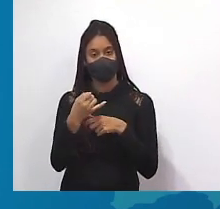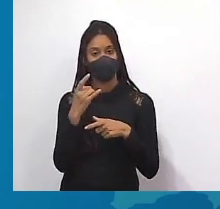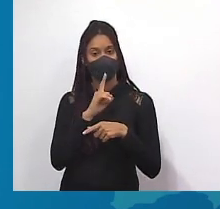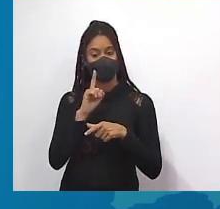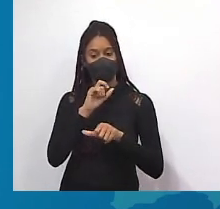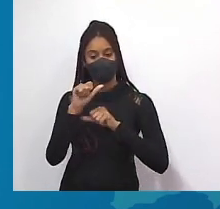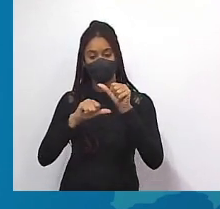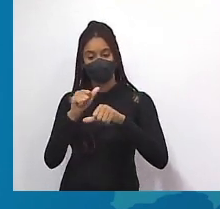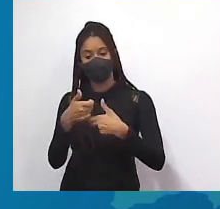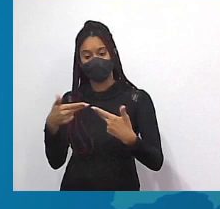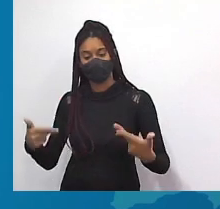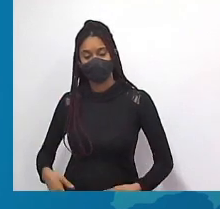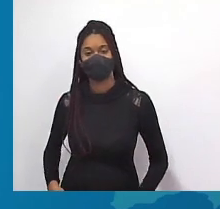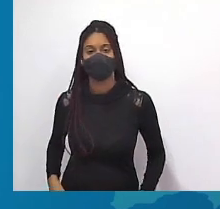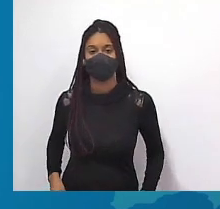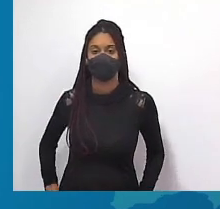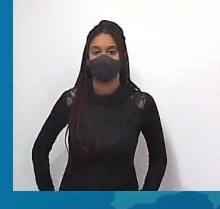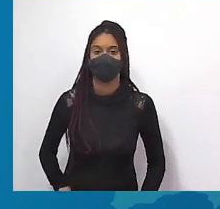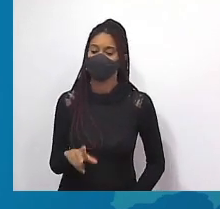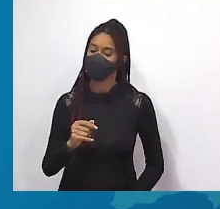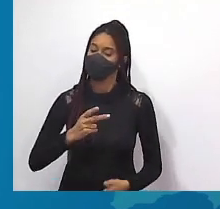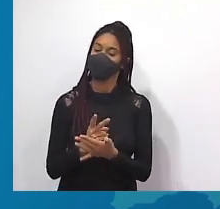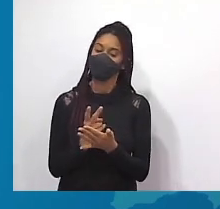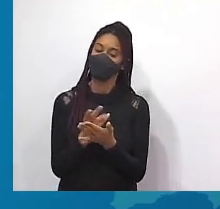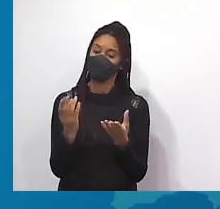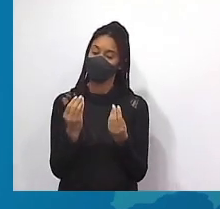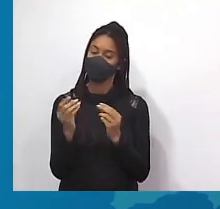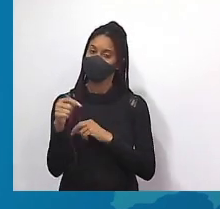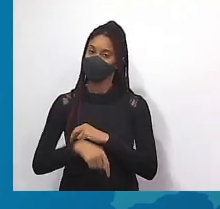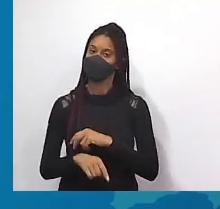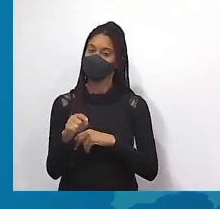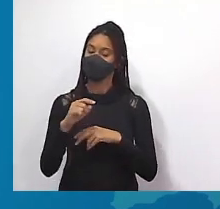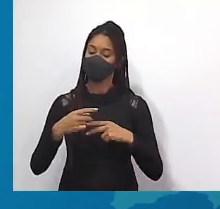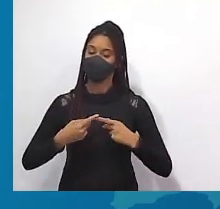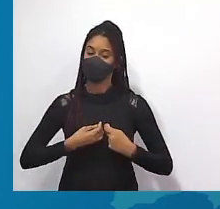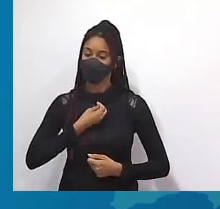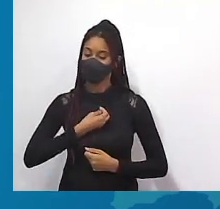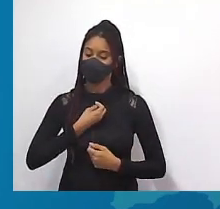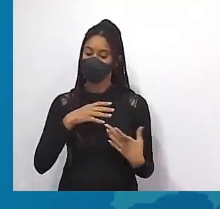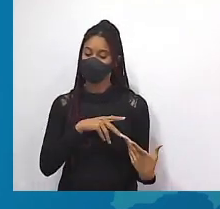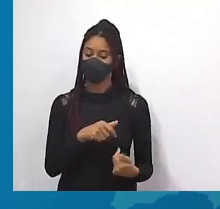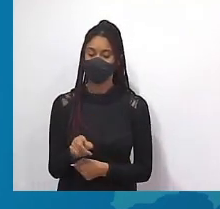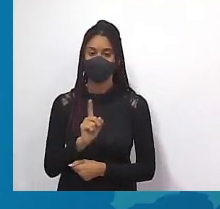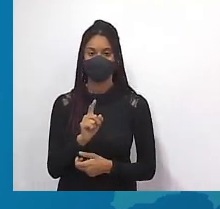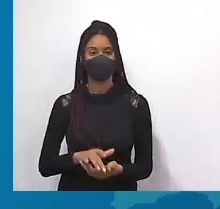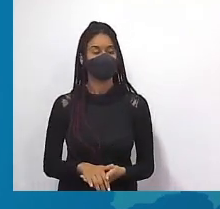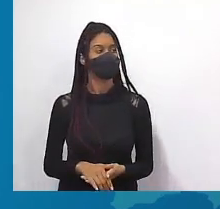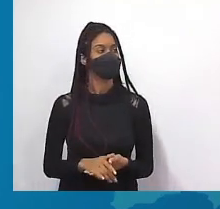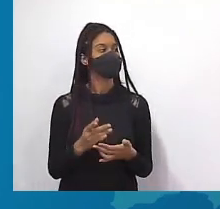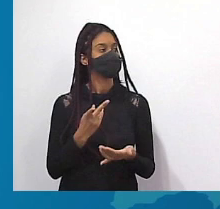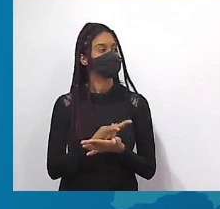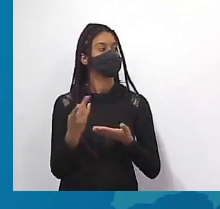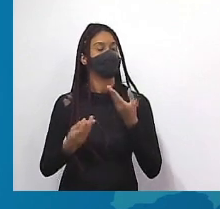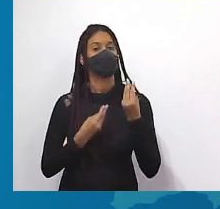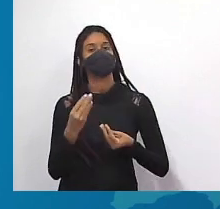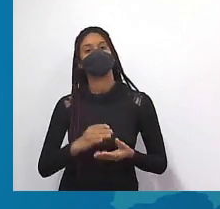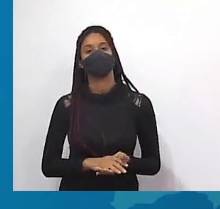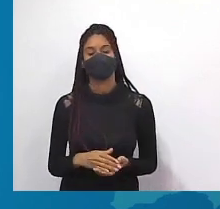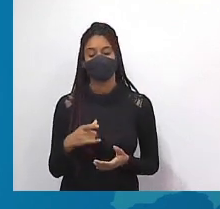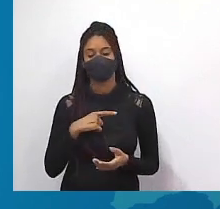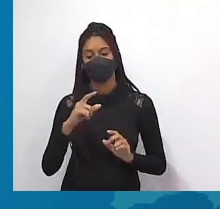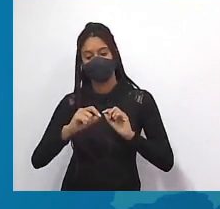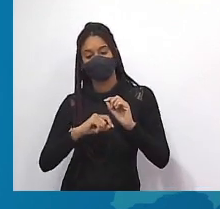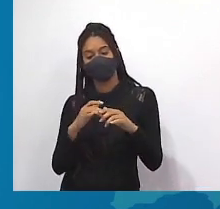mudar essa atitude, não durará muito a nossa existência nesse planeta. Né? Como isso se deu? Porque a gente tem